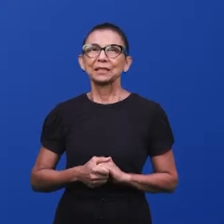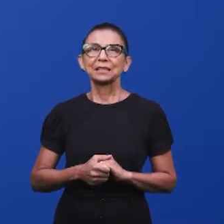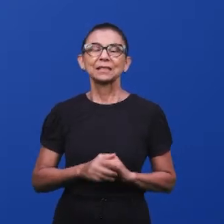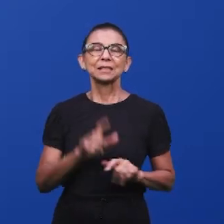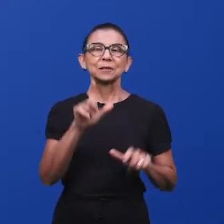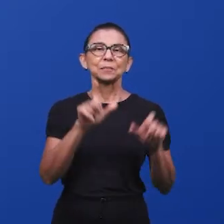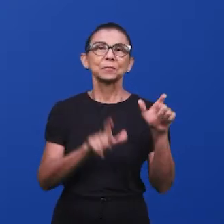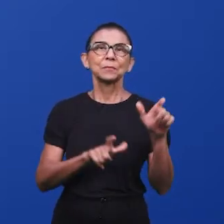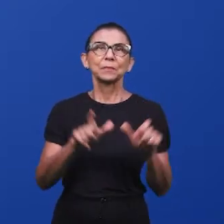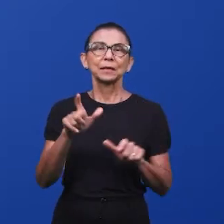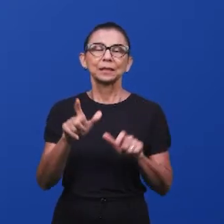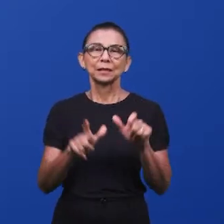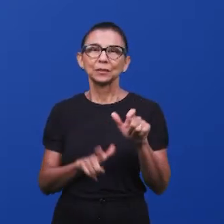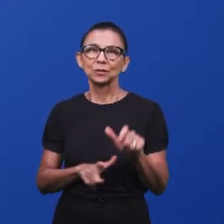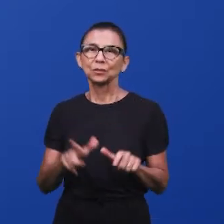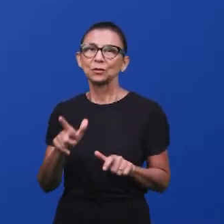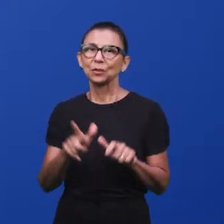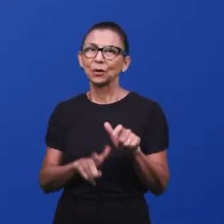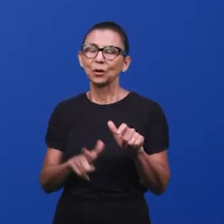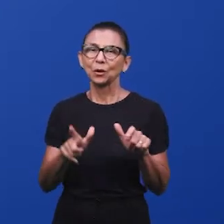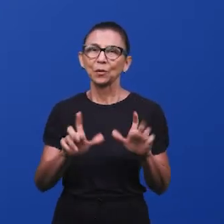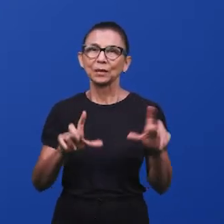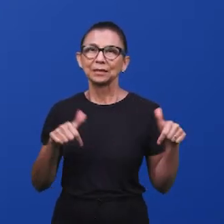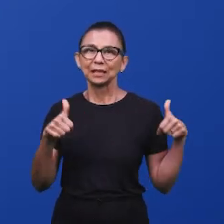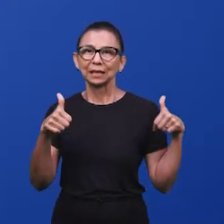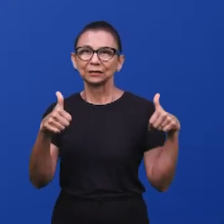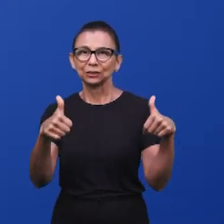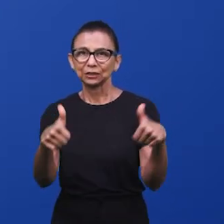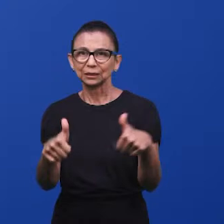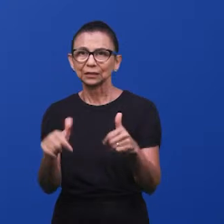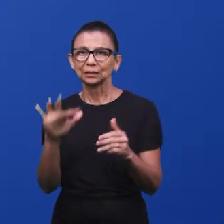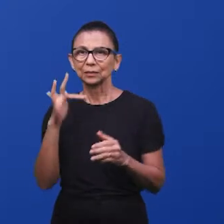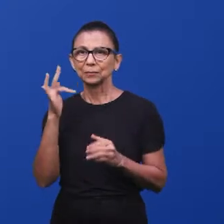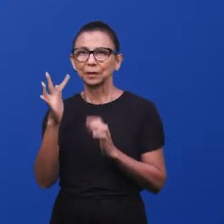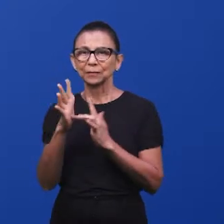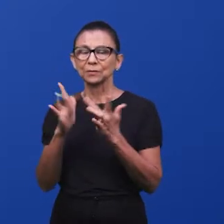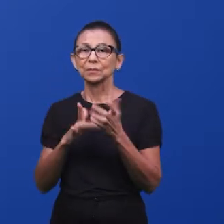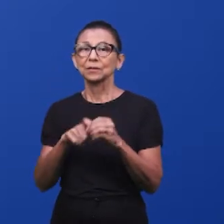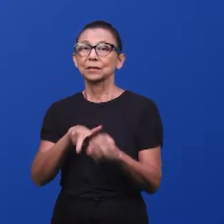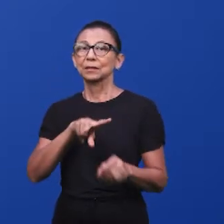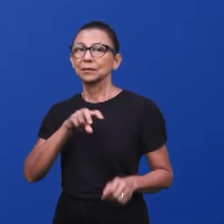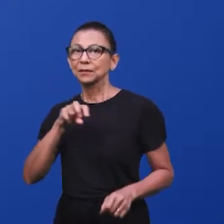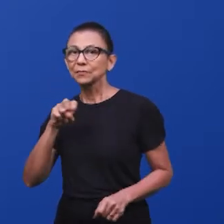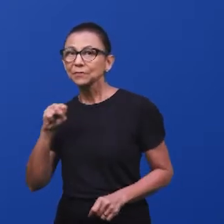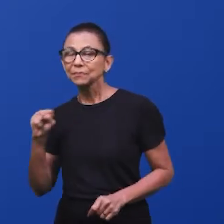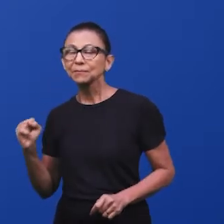ao mundo que breve Jesus voltará.